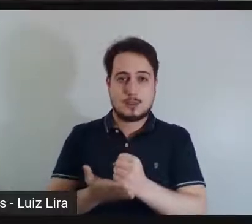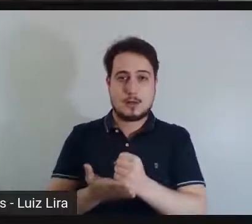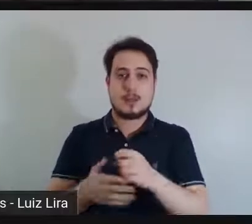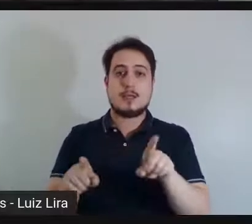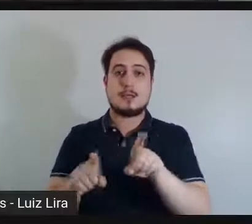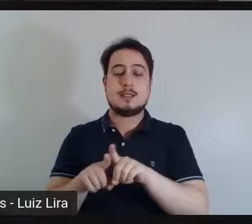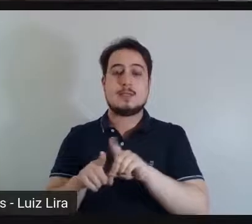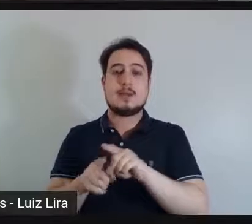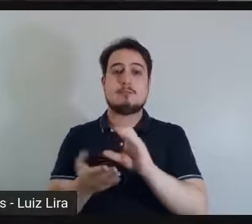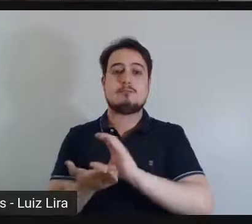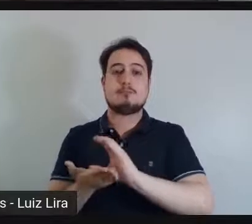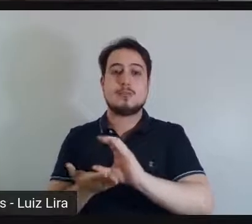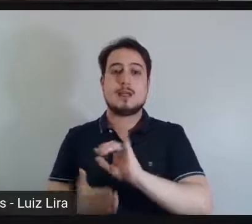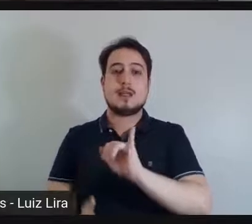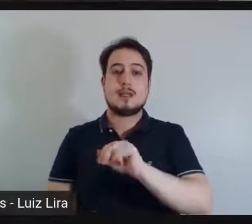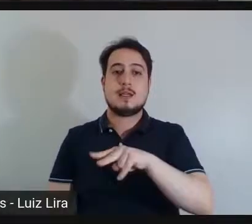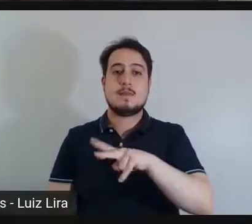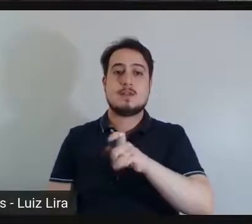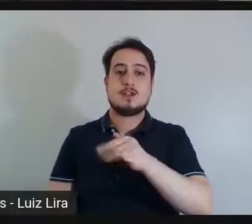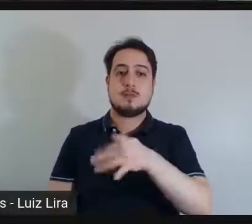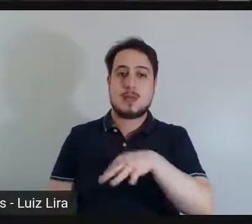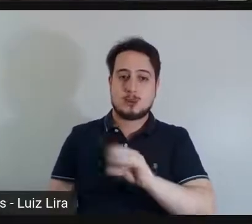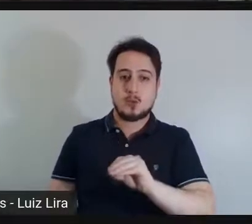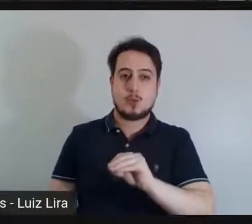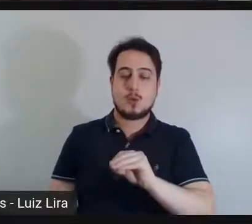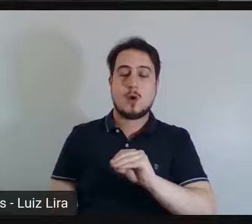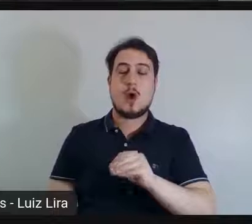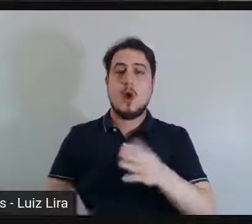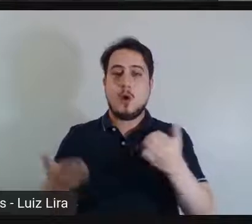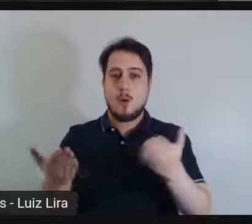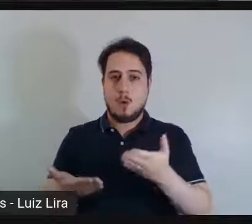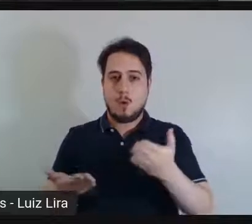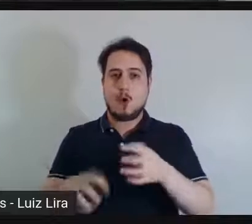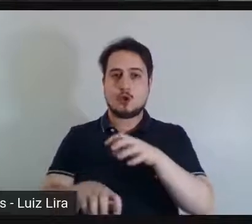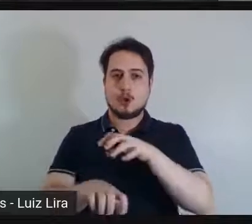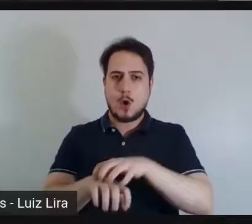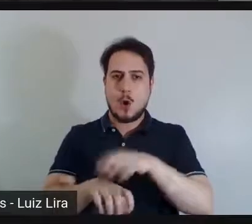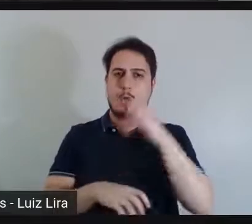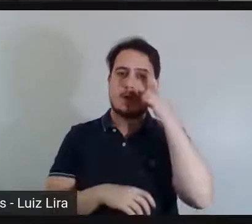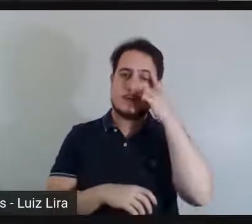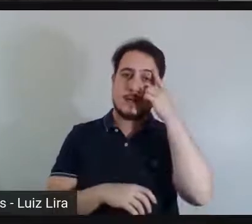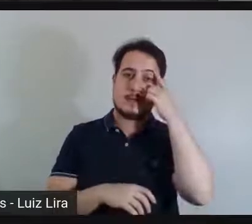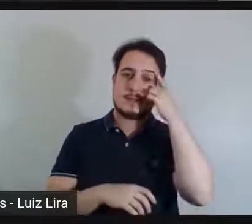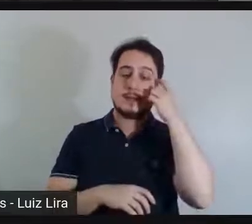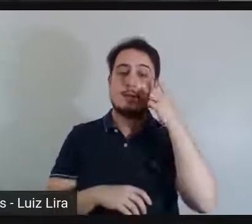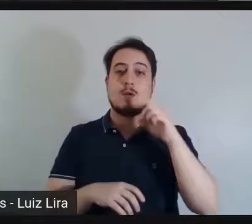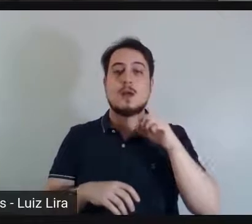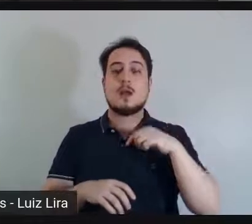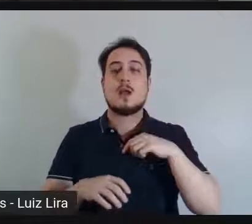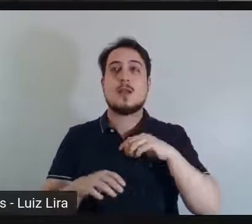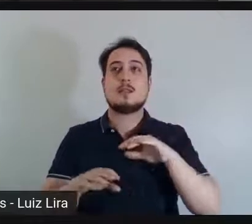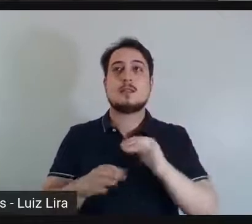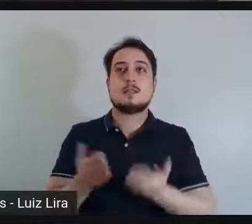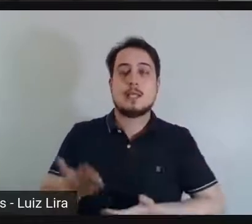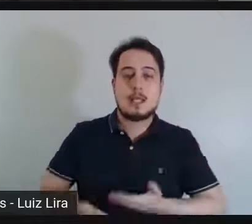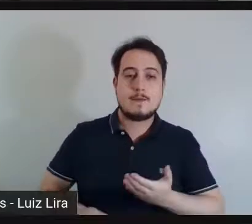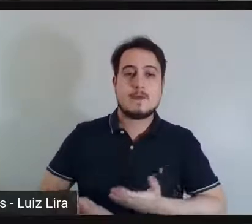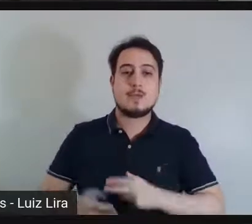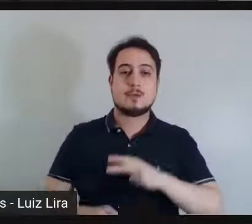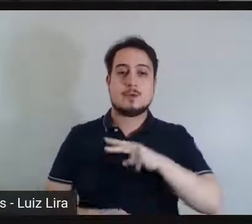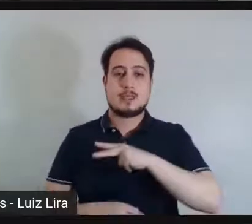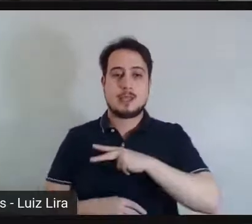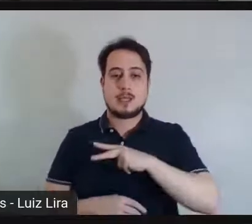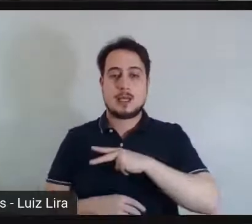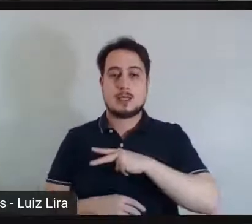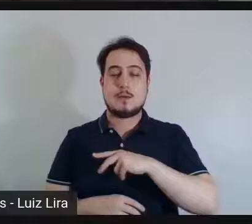investimento. Então, hoje, os órgãos estão pensando em retomadas, em se tratando de serviço terceirizado.